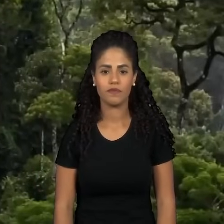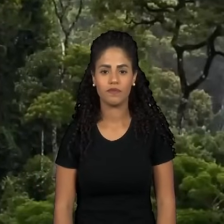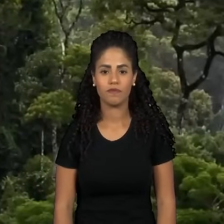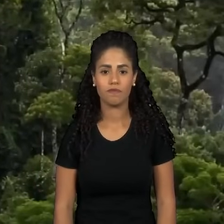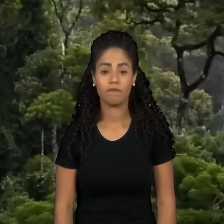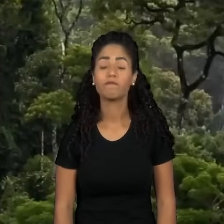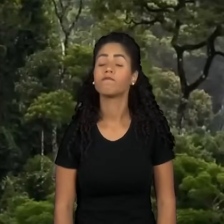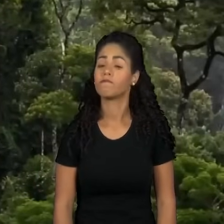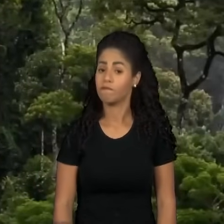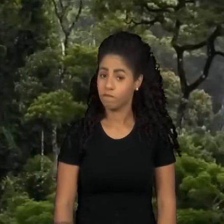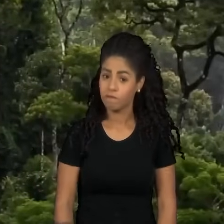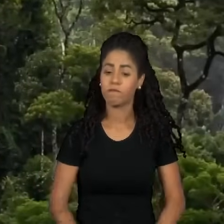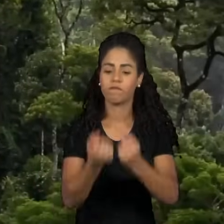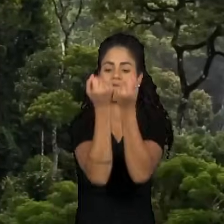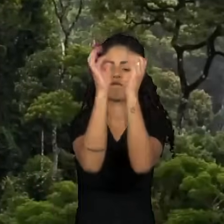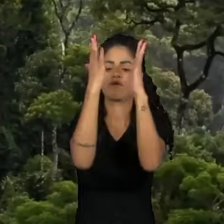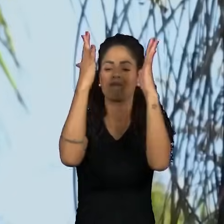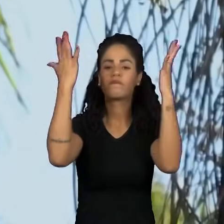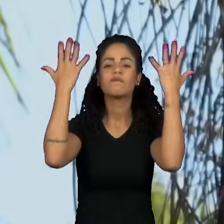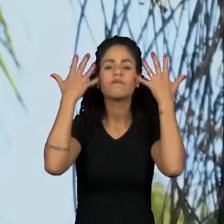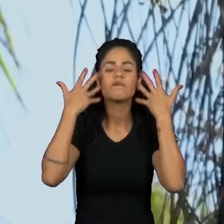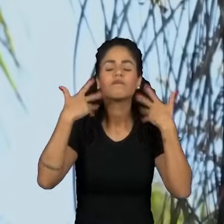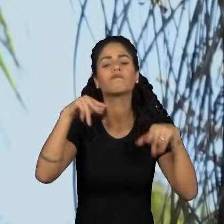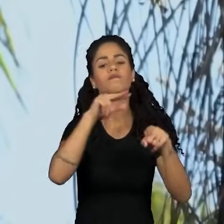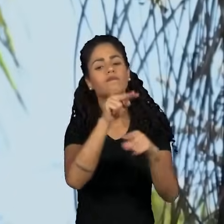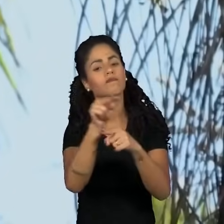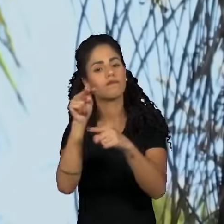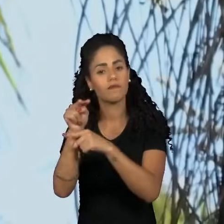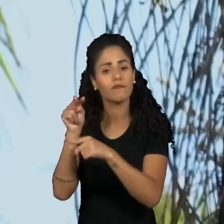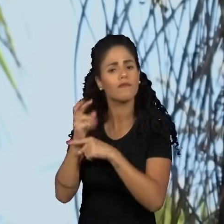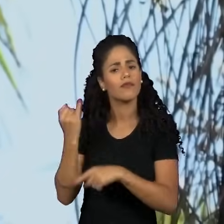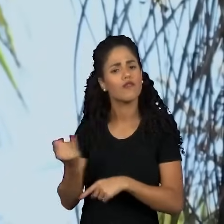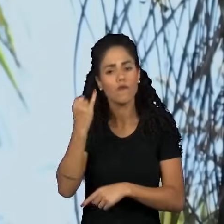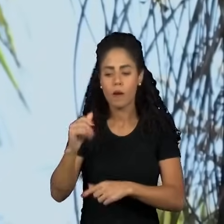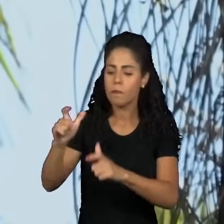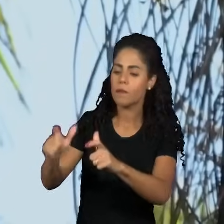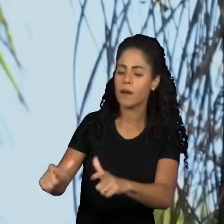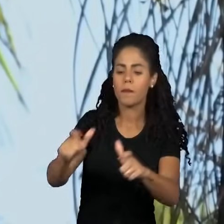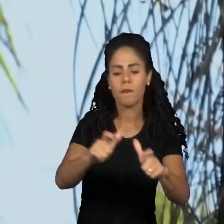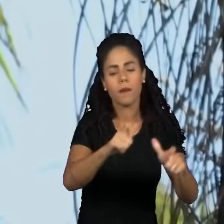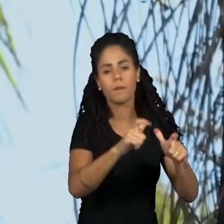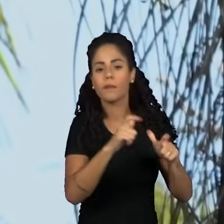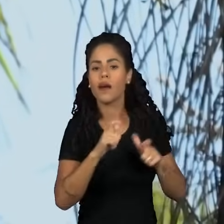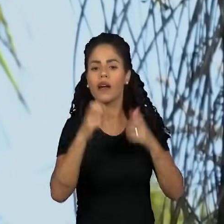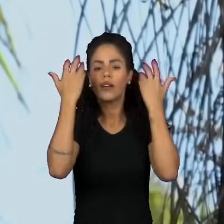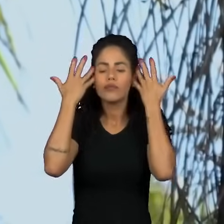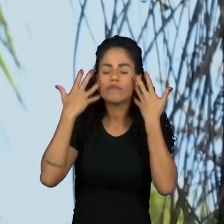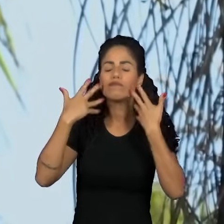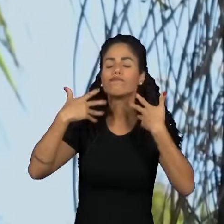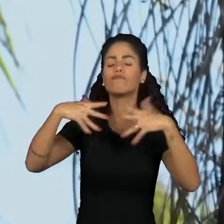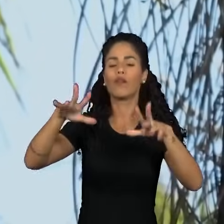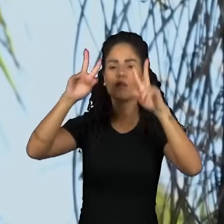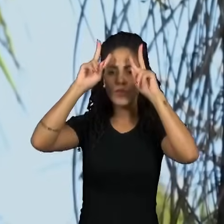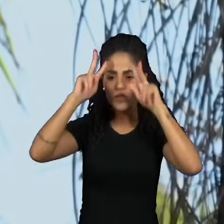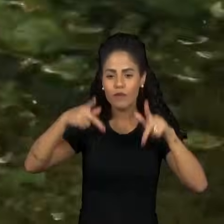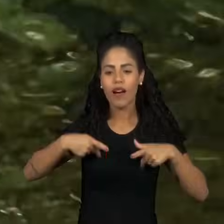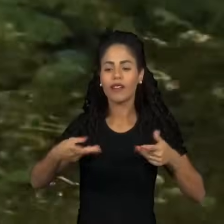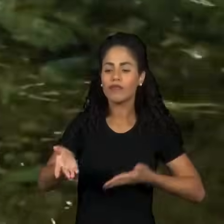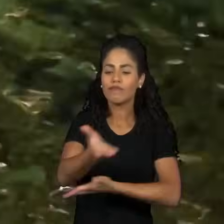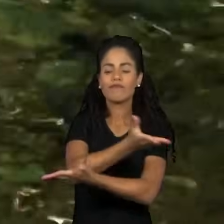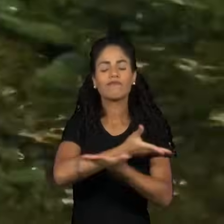Cuidar das áreas verdes que já existem. Implementar novos espaços onde a natureza e as pessoas possam